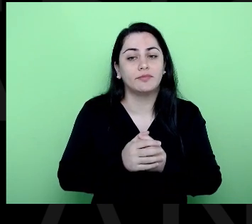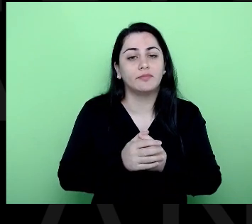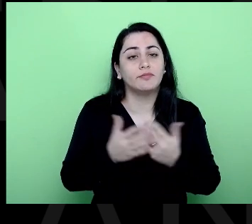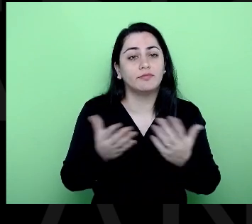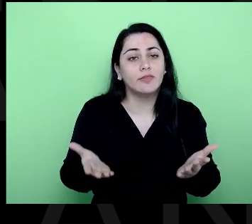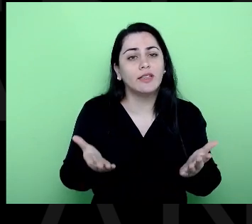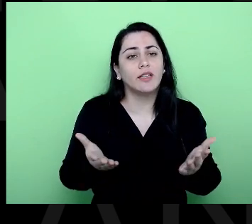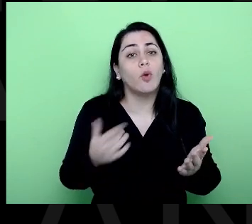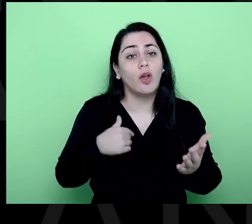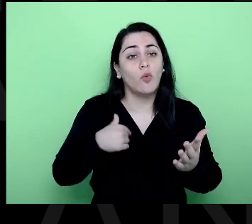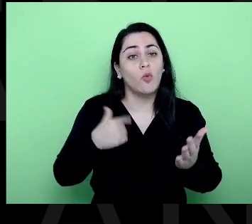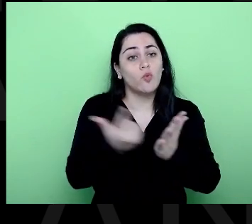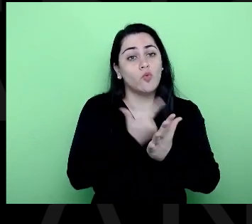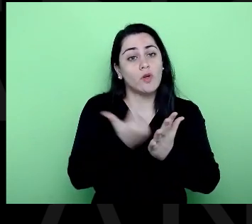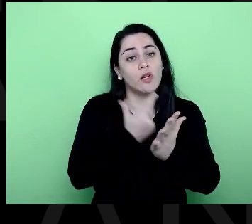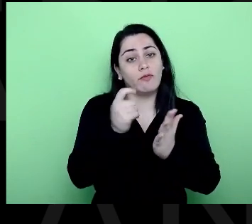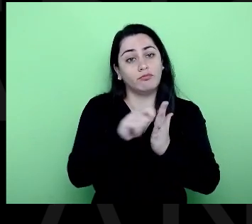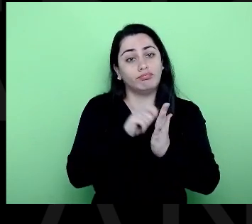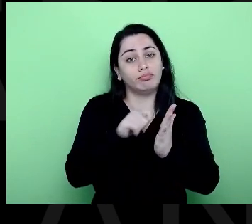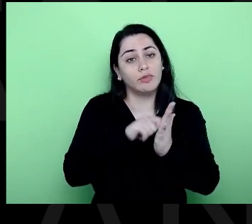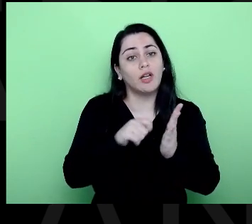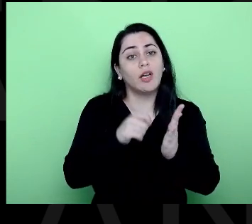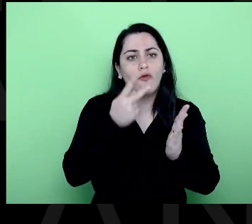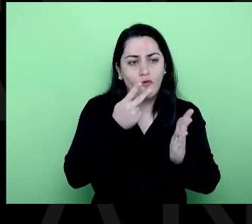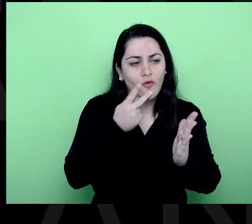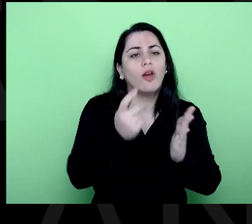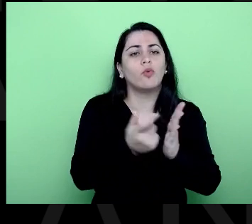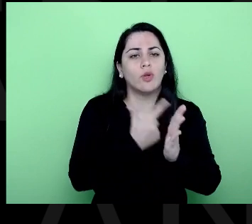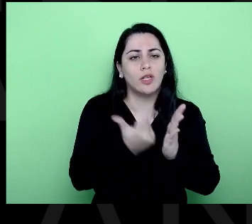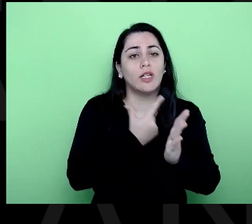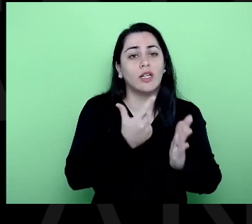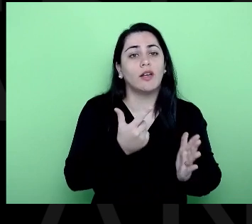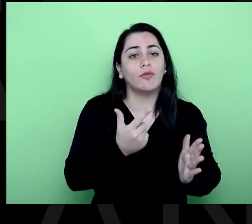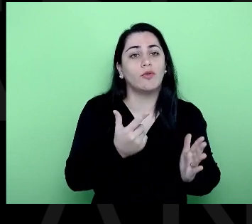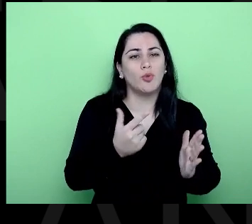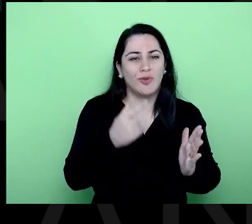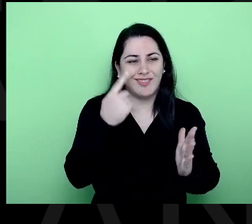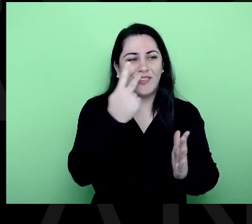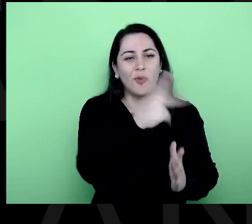durante o livro, eu cito várias vezes a Minha Razão de Viver, mas